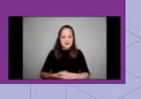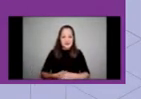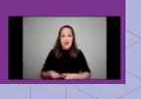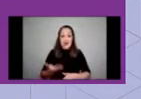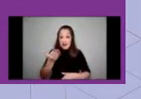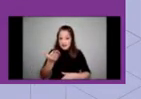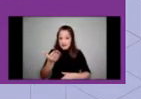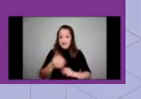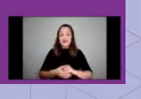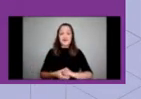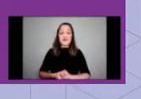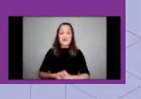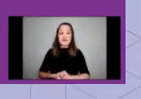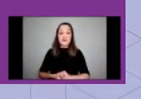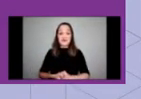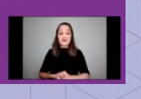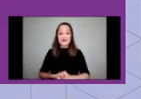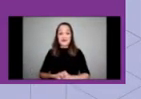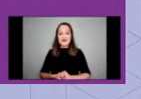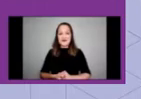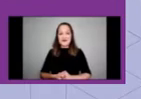E aí